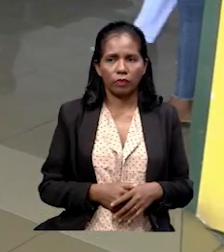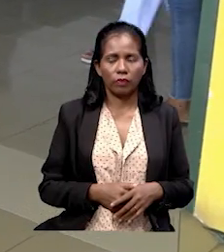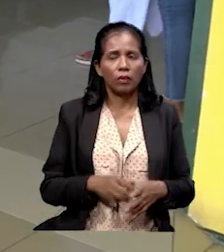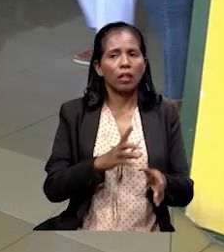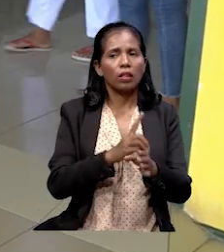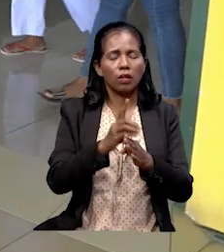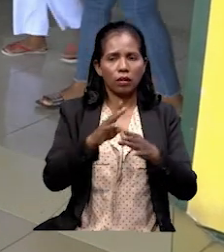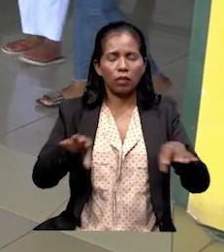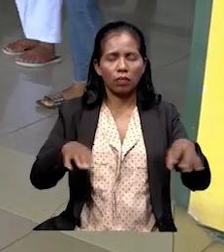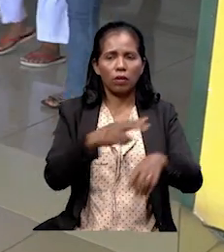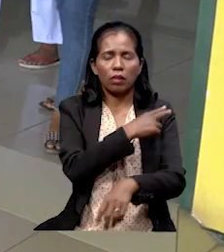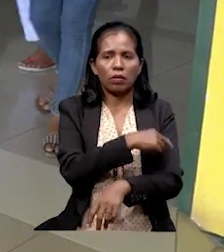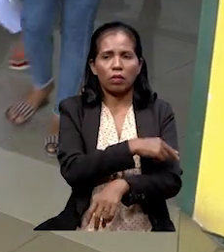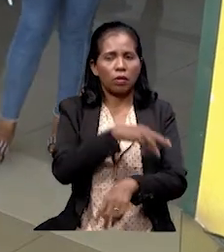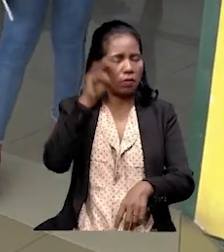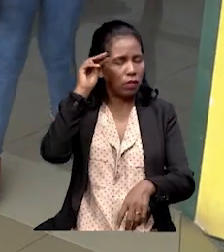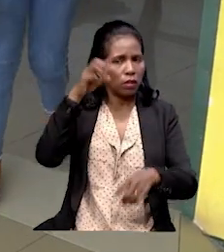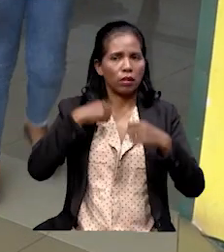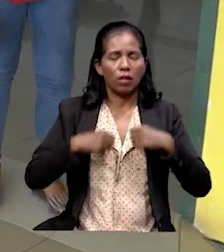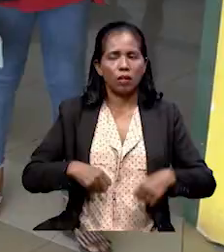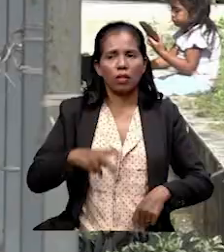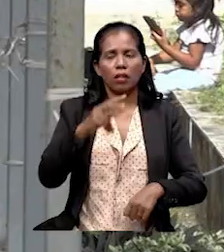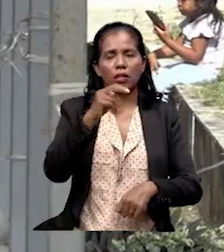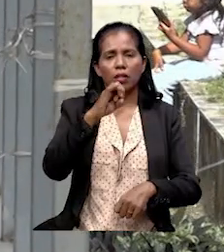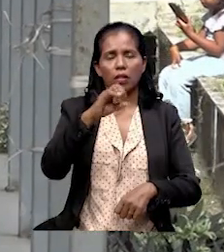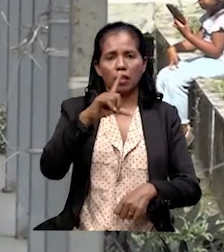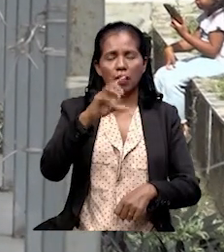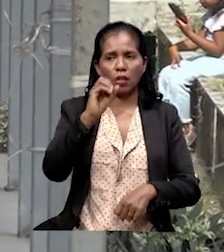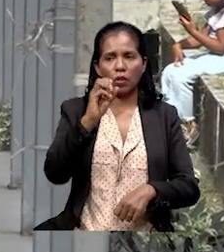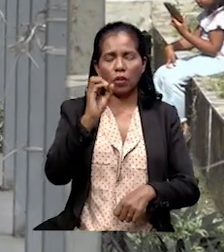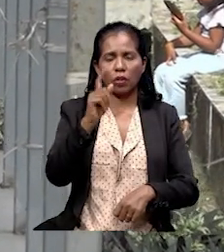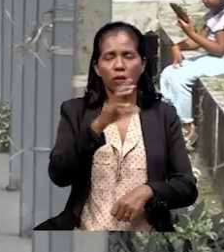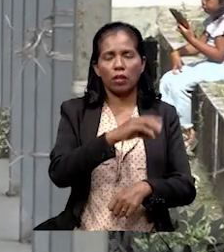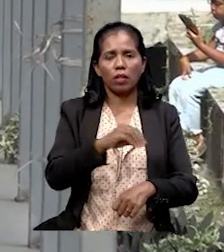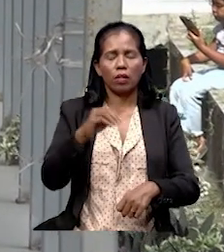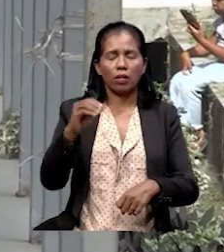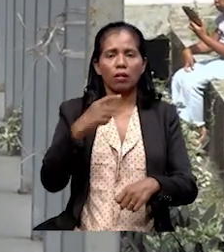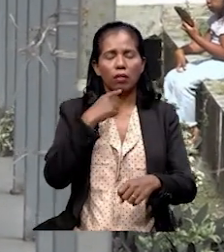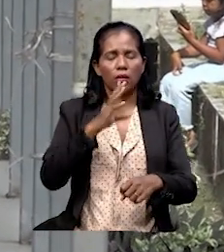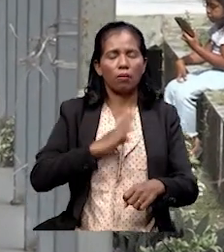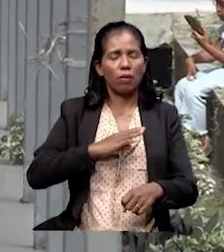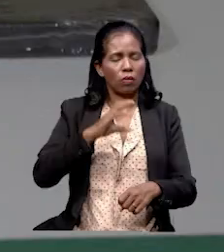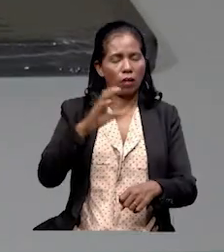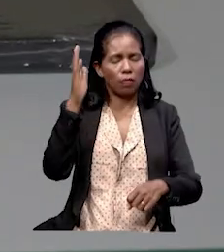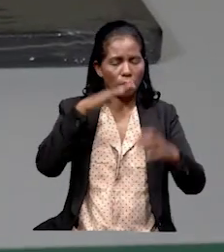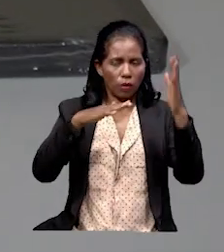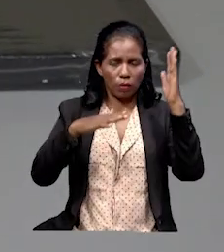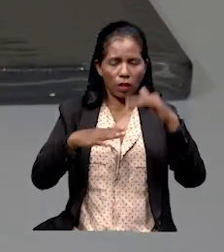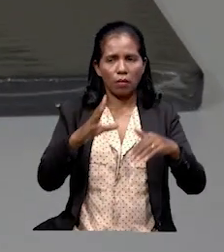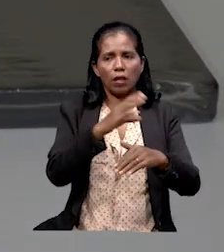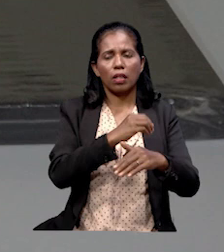Diretor Serviço Hospitalar, Ministério Saúde, Nilton do Carmo da Silva Hateten, máquina X-ray, balcão, problema e a minha